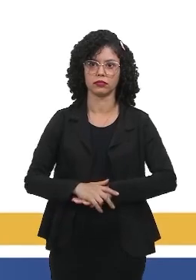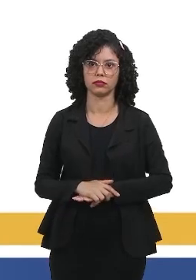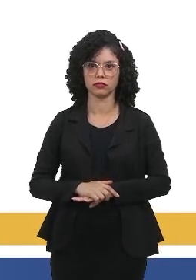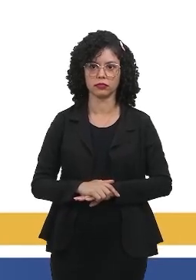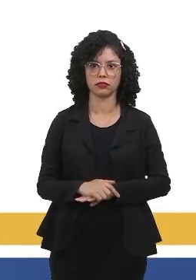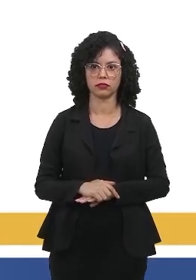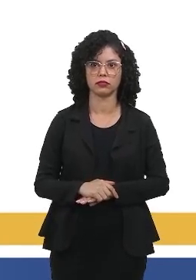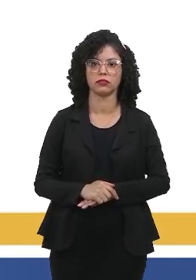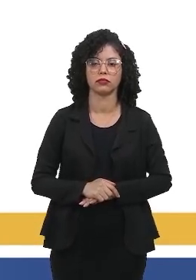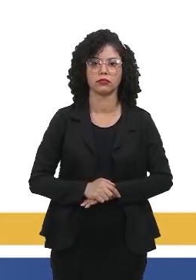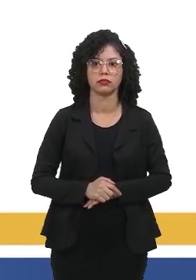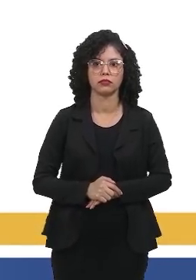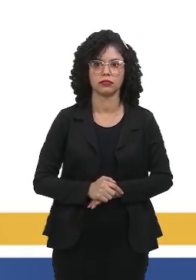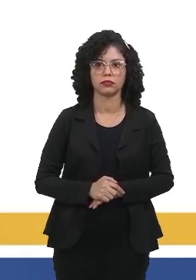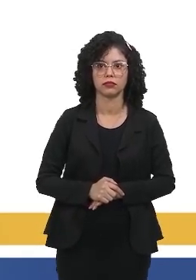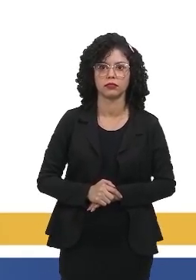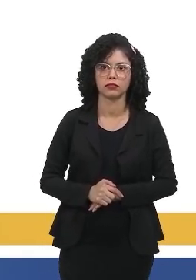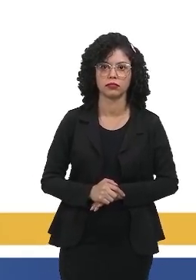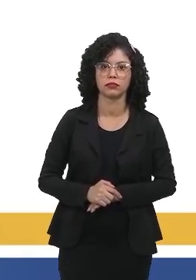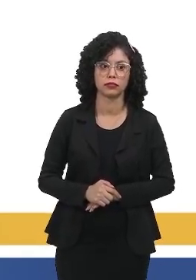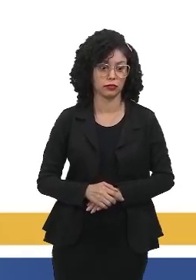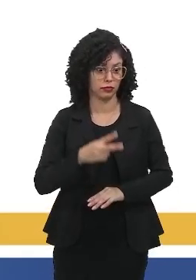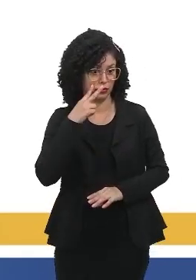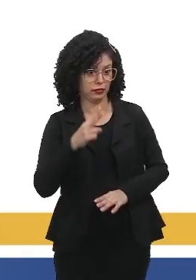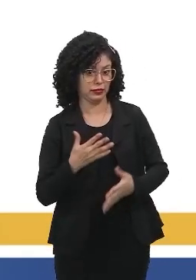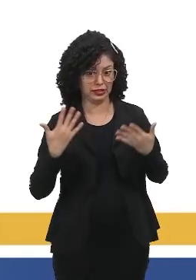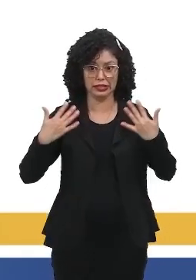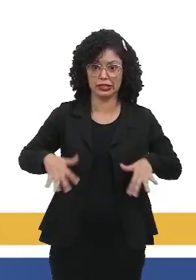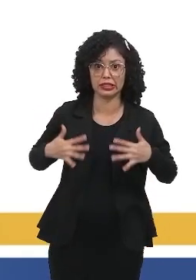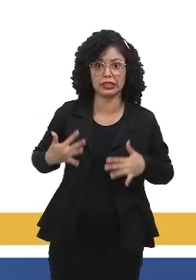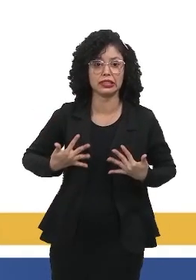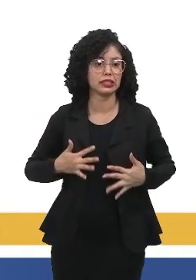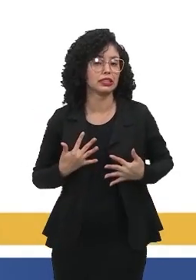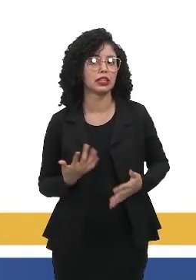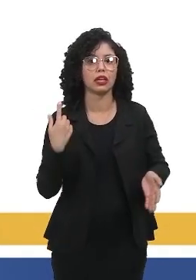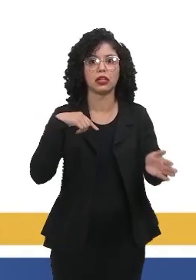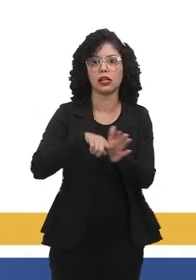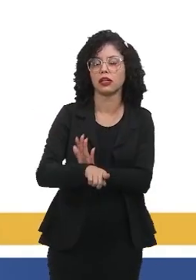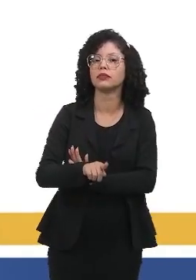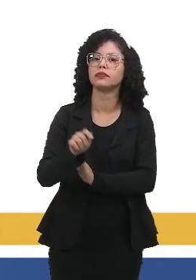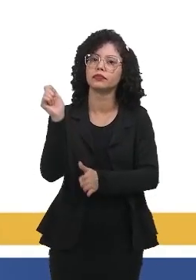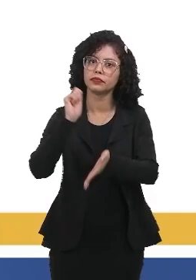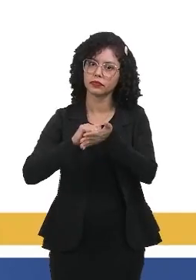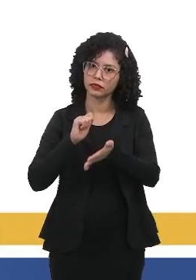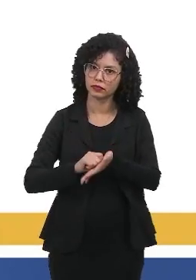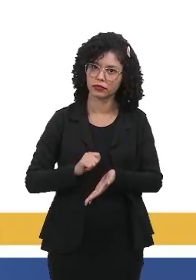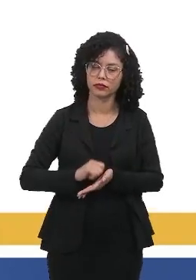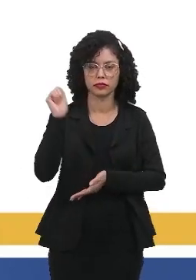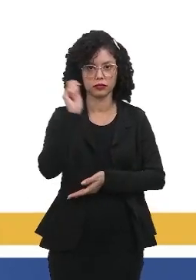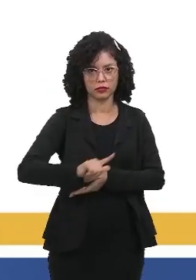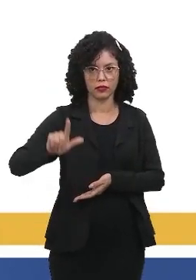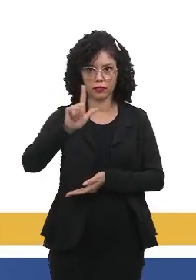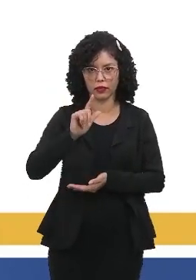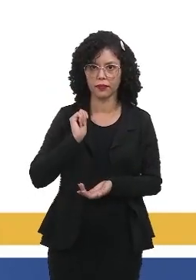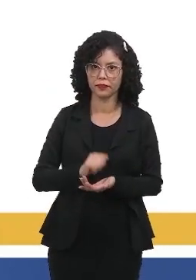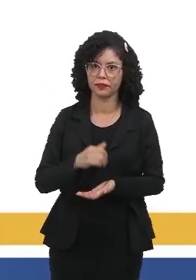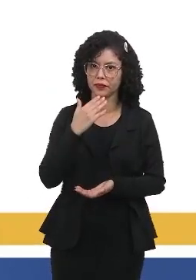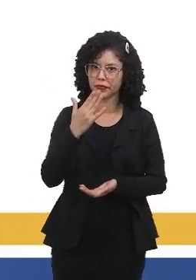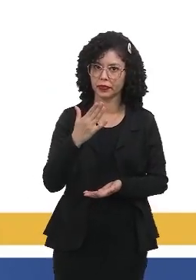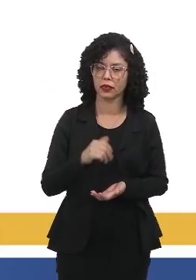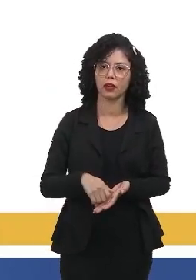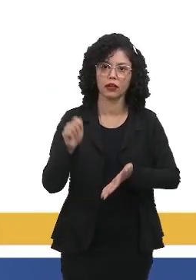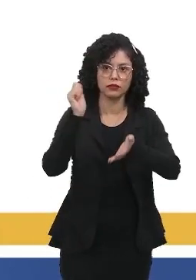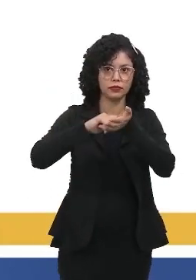nacionalista Professor bate o desespero calma galerinha questão aí de literatura vamos ver o que que a questão